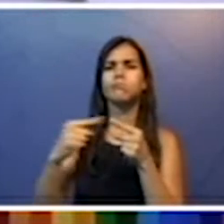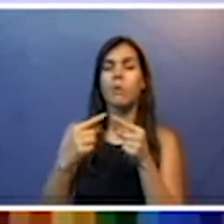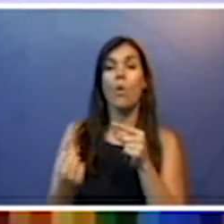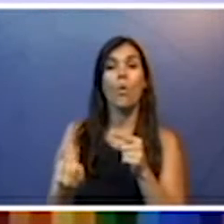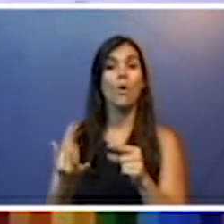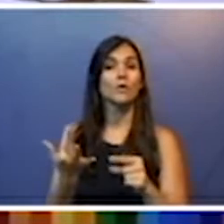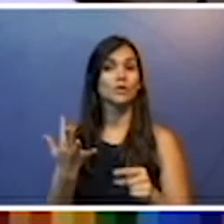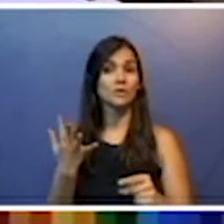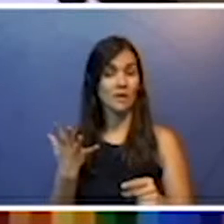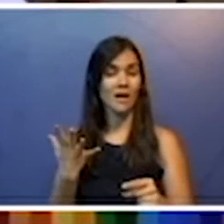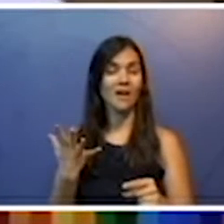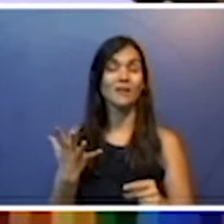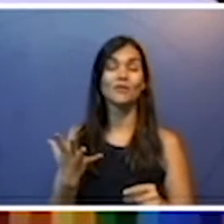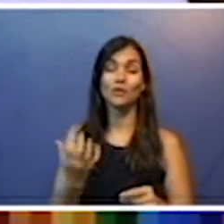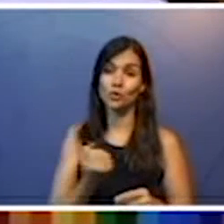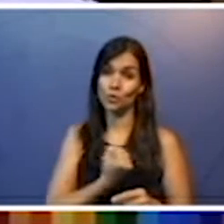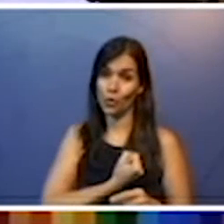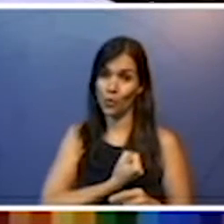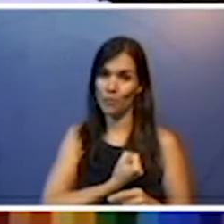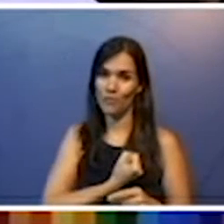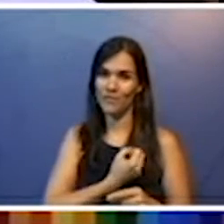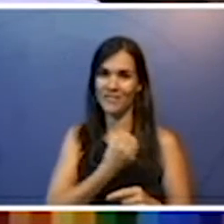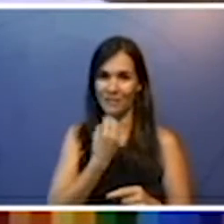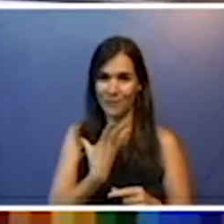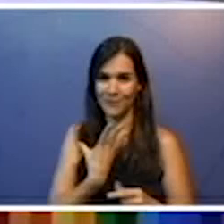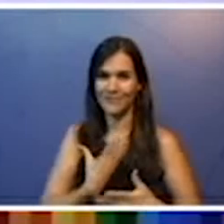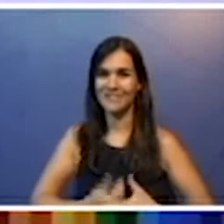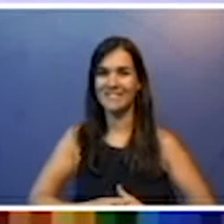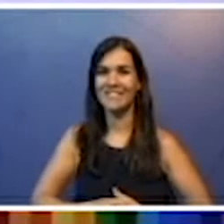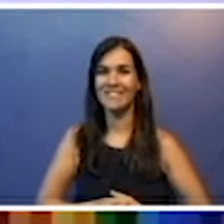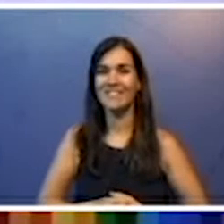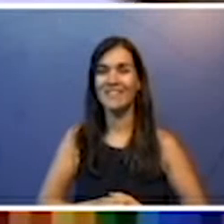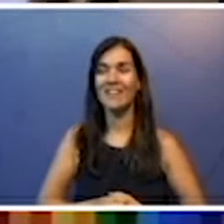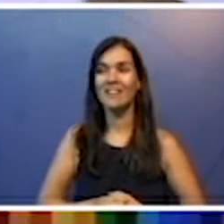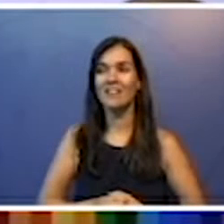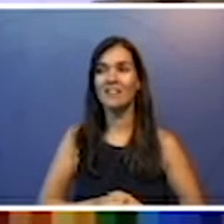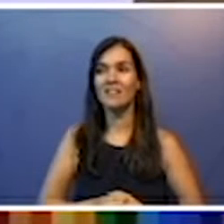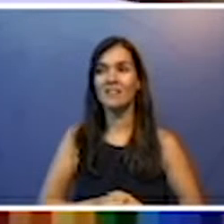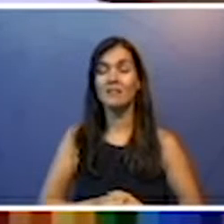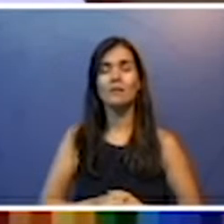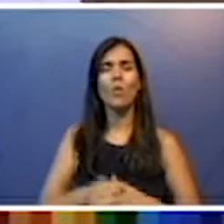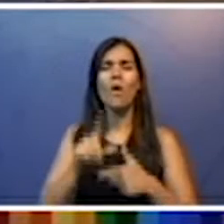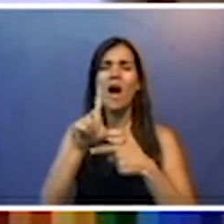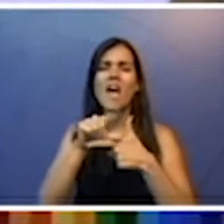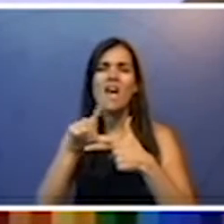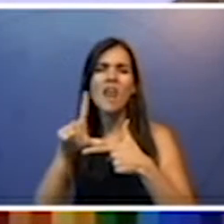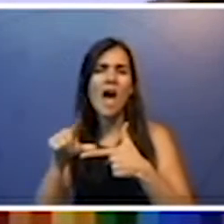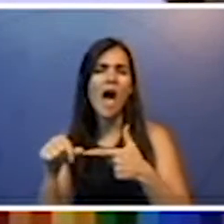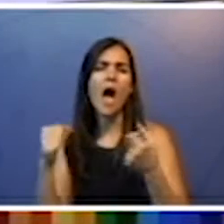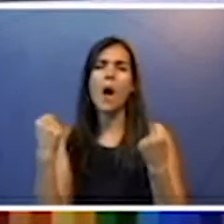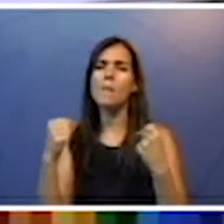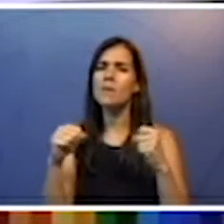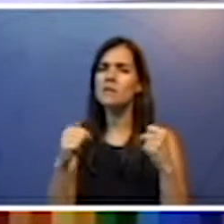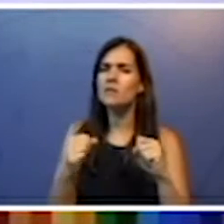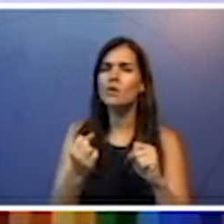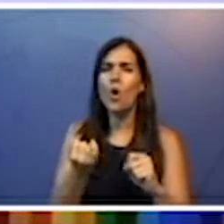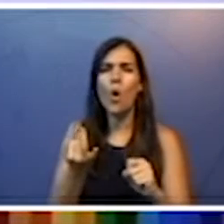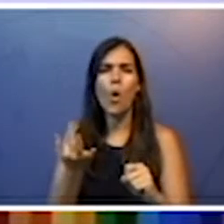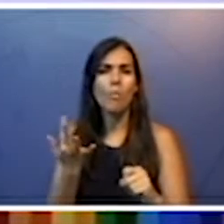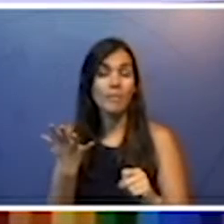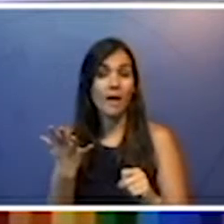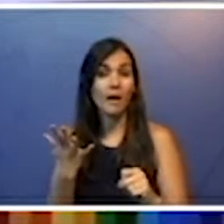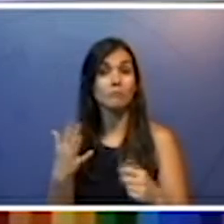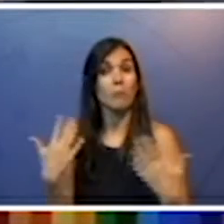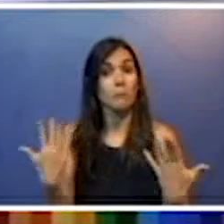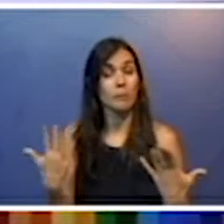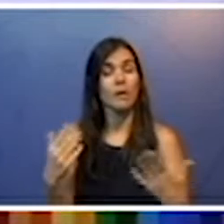quantidade com o número. Tudo isso nós vamos explorar aqui, tá? Então, o gráfico a criança precisa contar. Às vezes, para